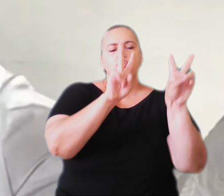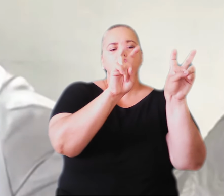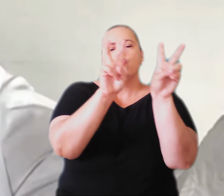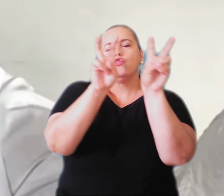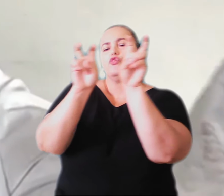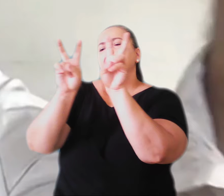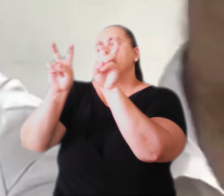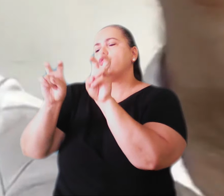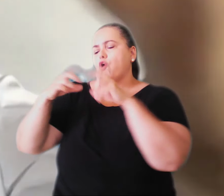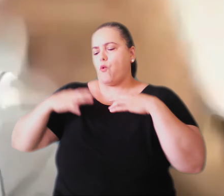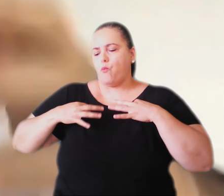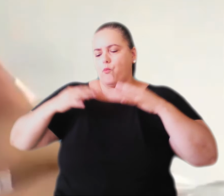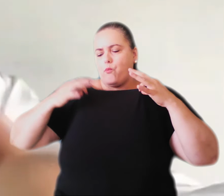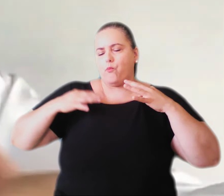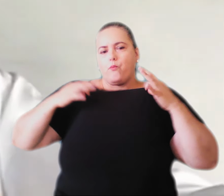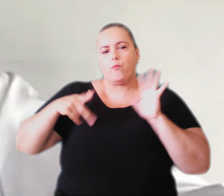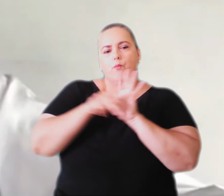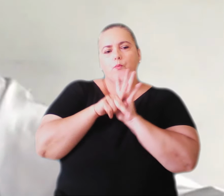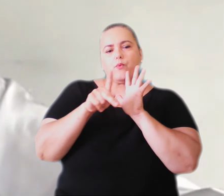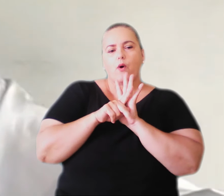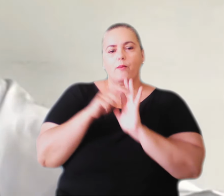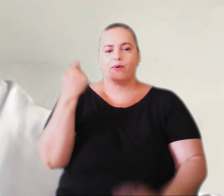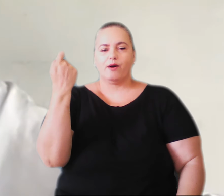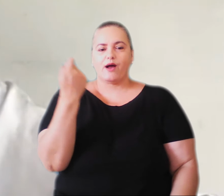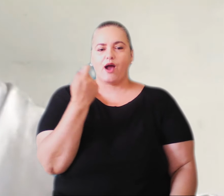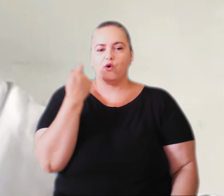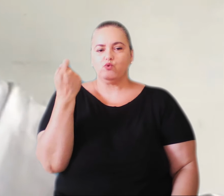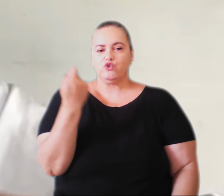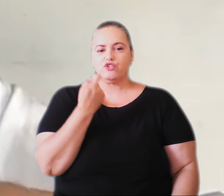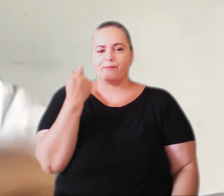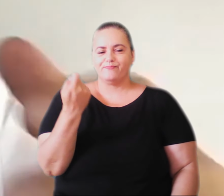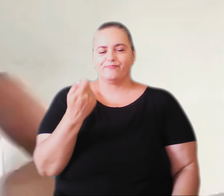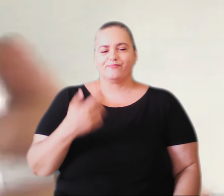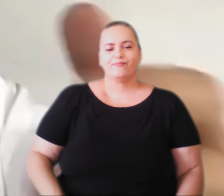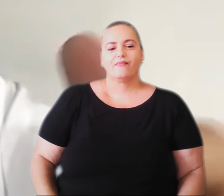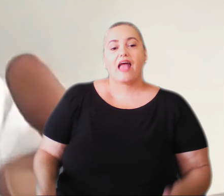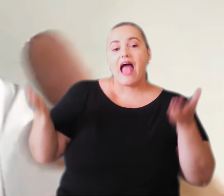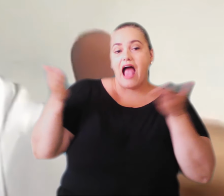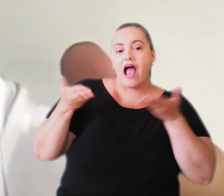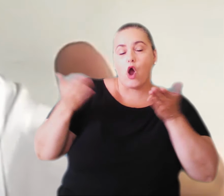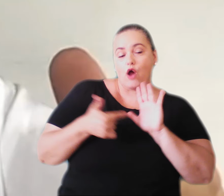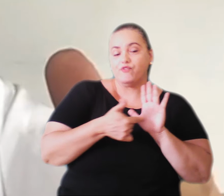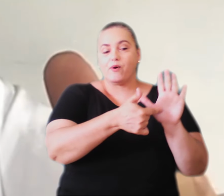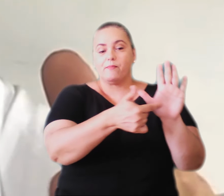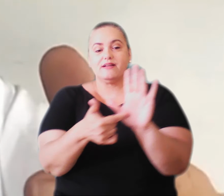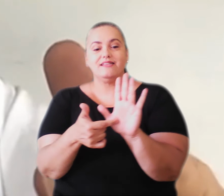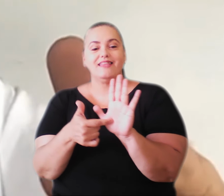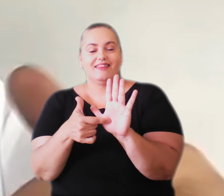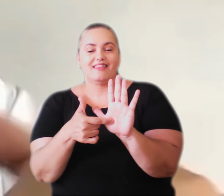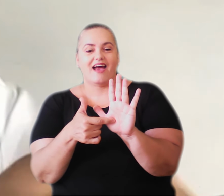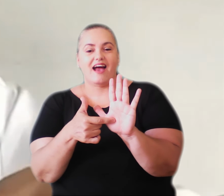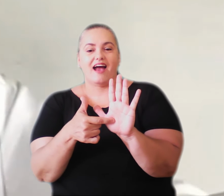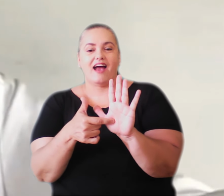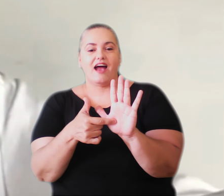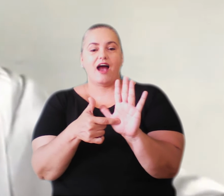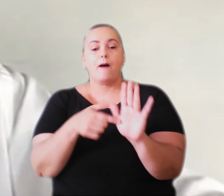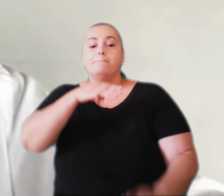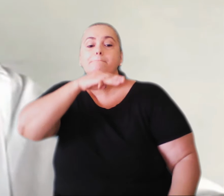pilchas gaúchas e o acerto das pilchas gaúchas. Ele, agora vou apresentar para vocês o Museu